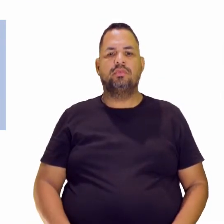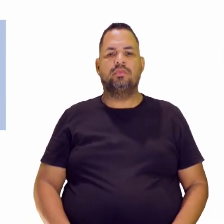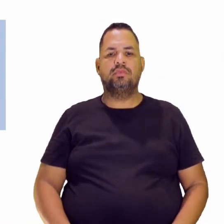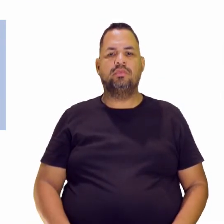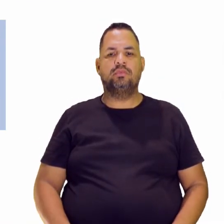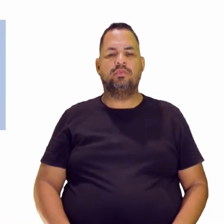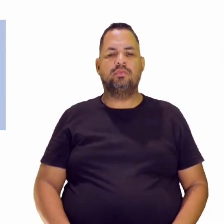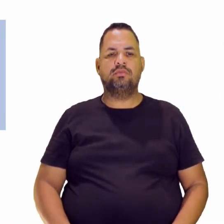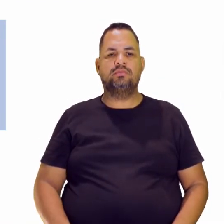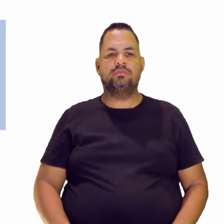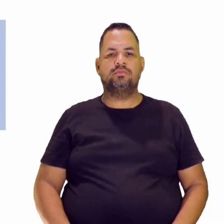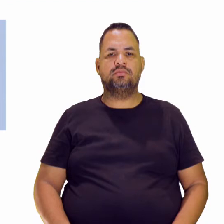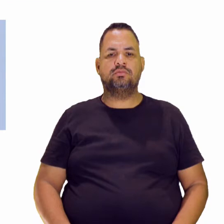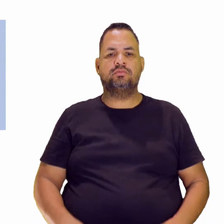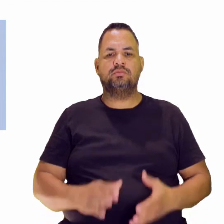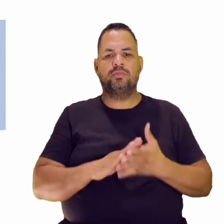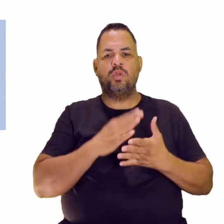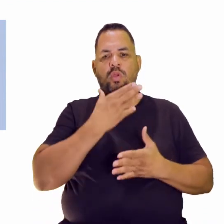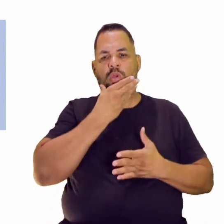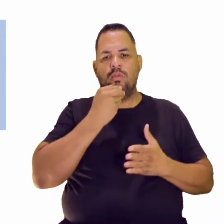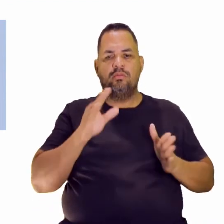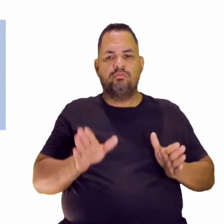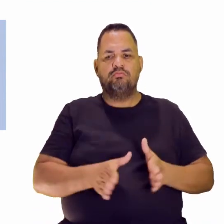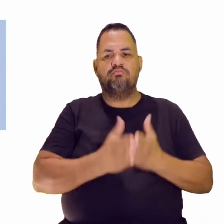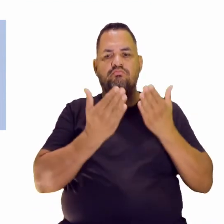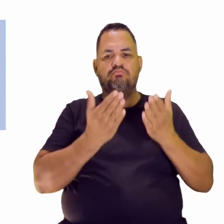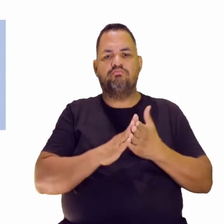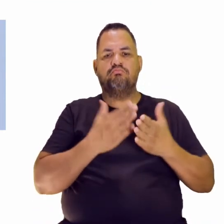Segundo a própria Anitta, ele era um homem pobre,